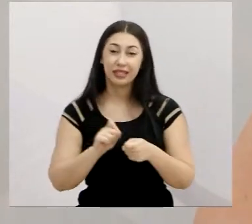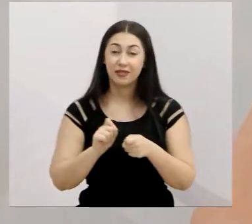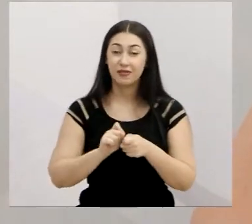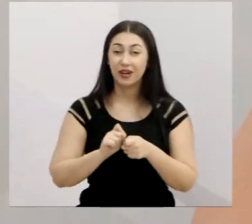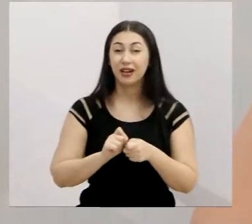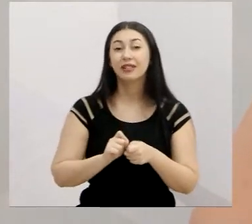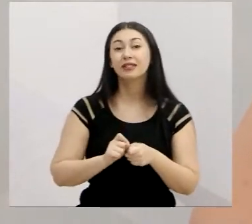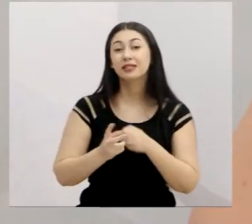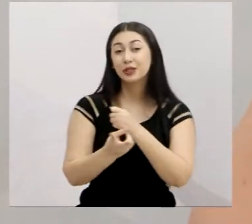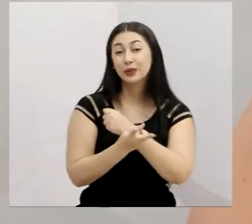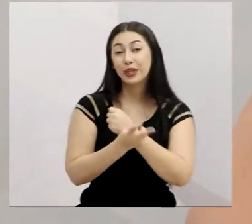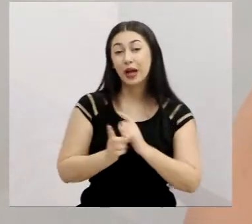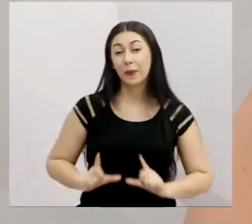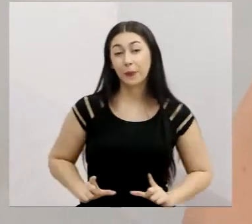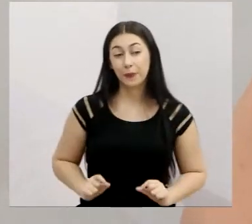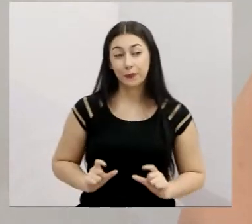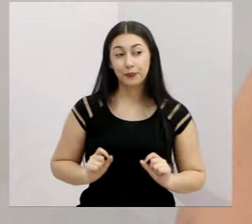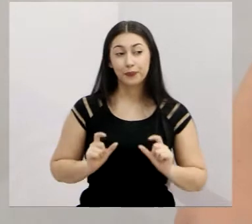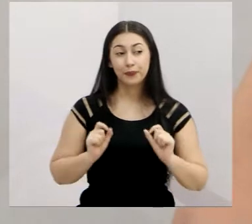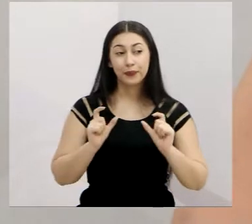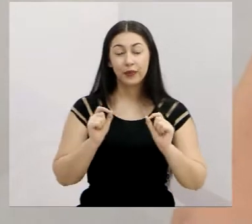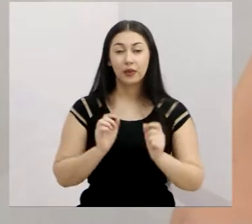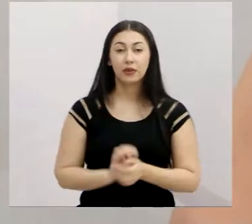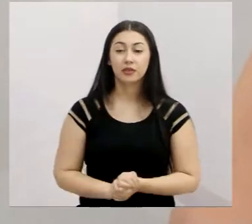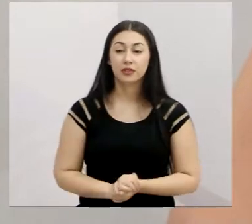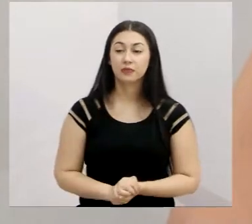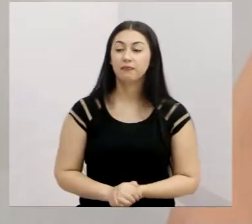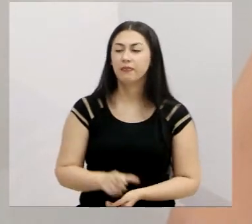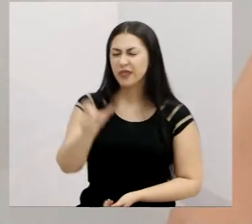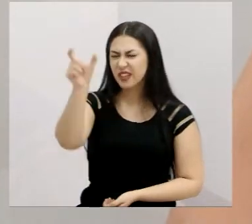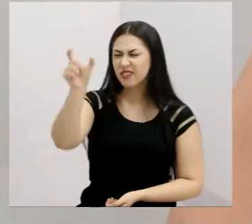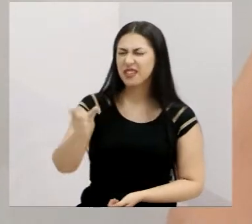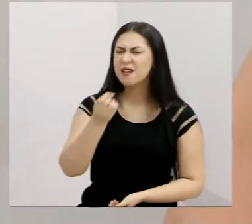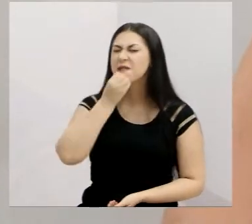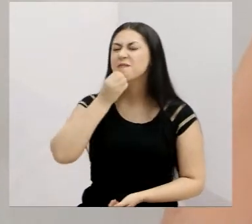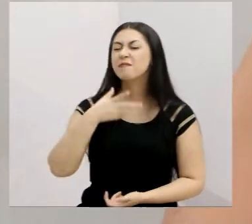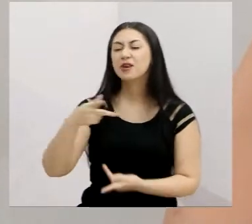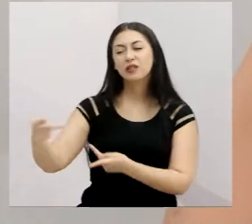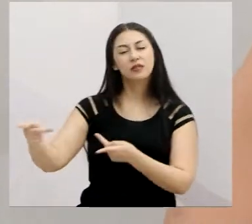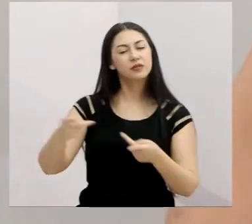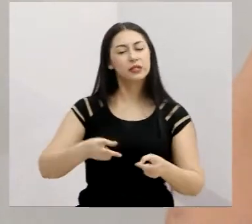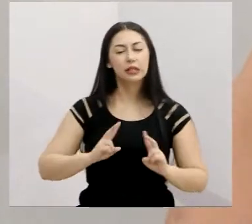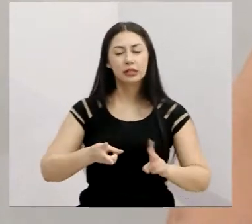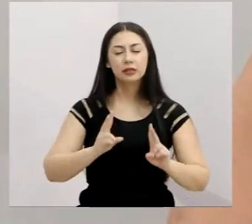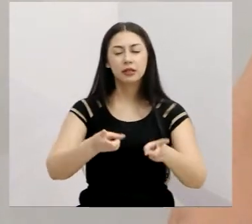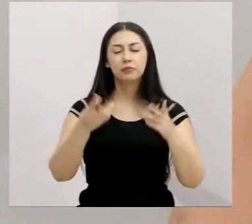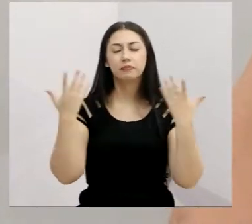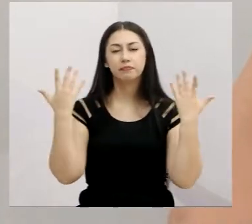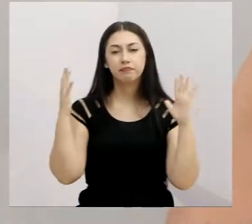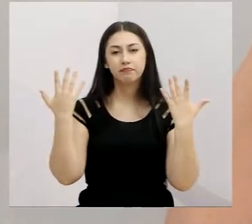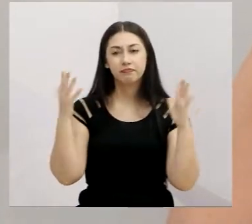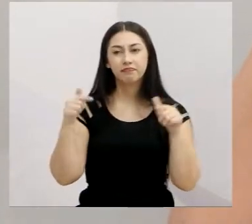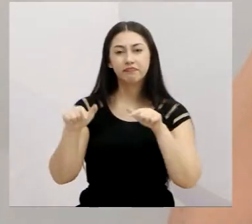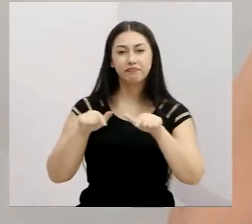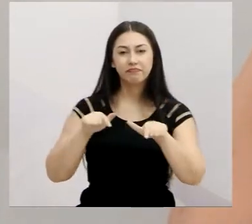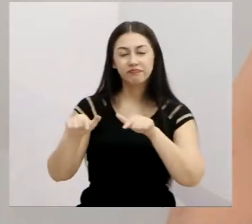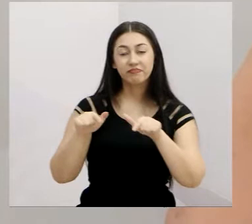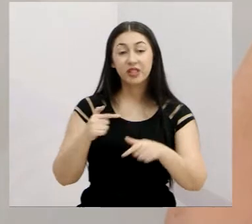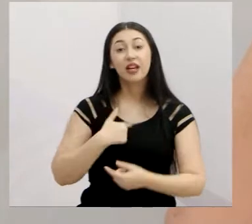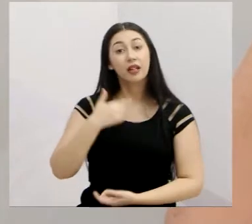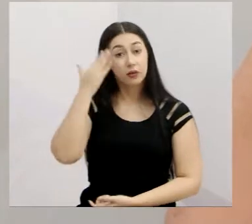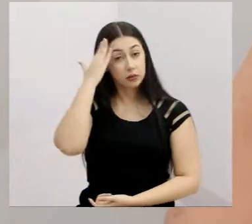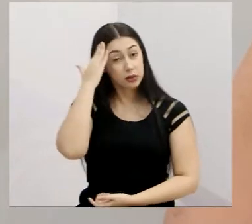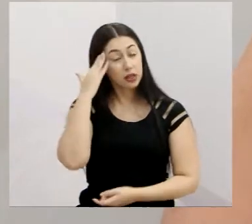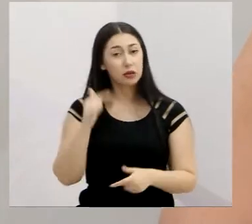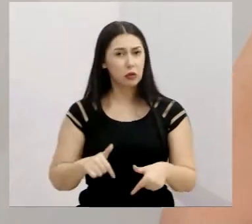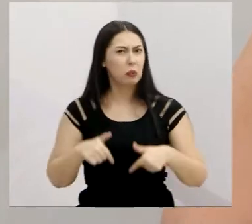oncológicos Maria Luiza Você será sempre muito bem-vindo aqui Meus parabéns pelo trabalho sei